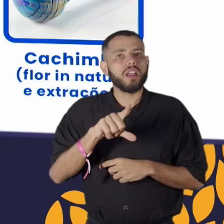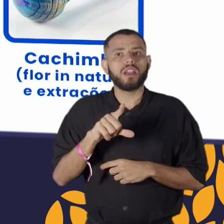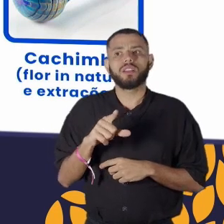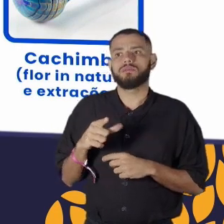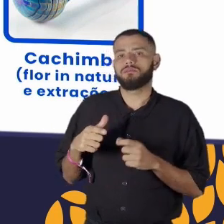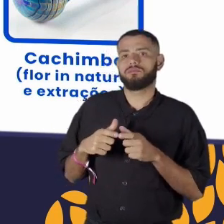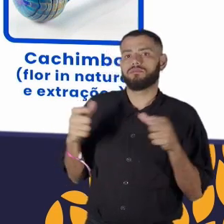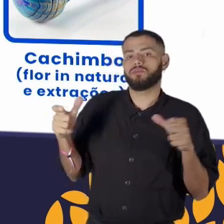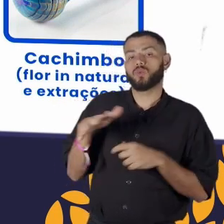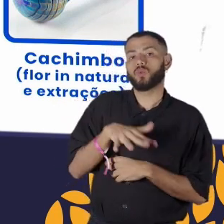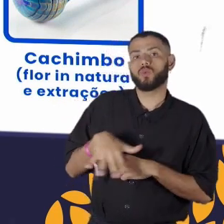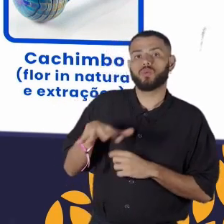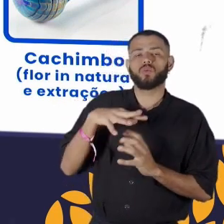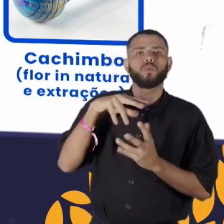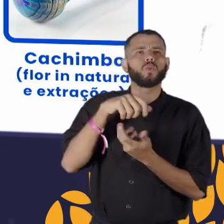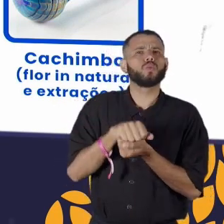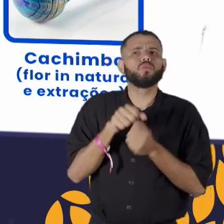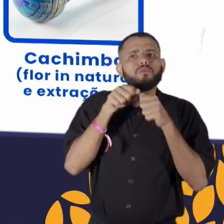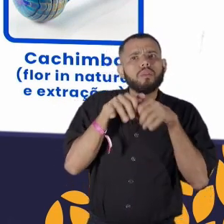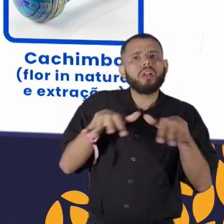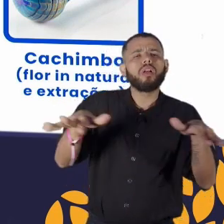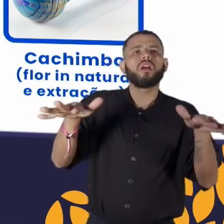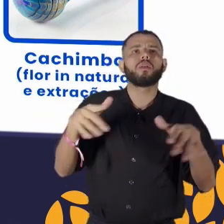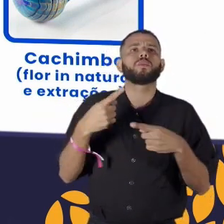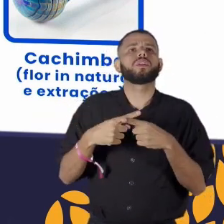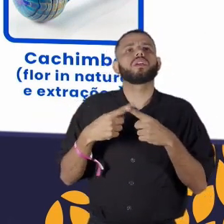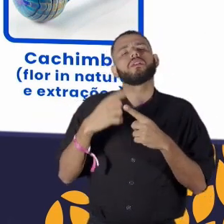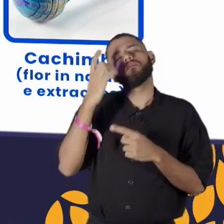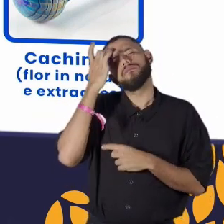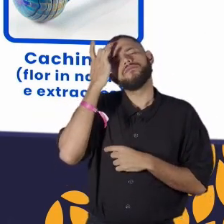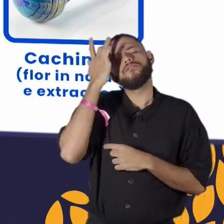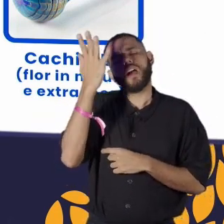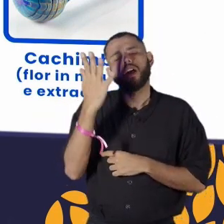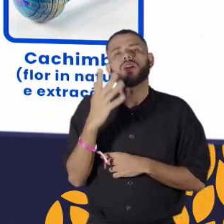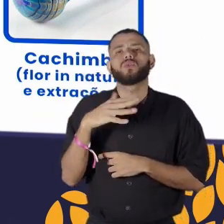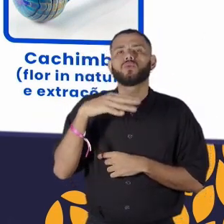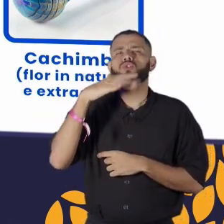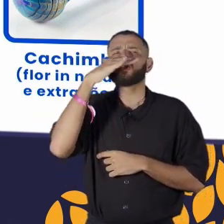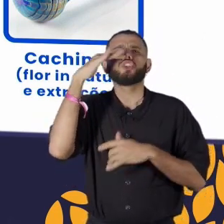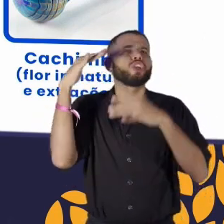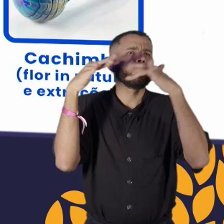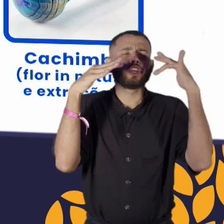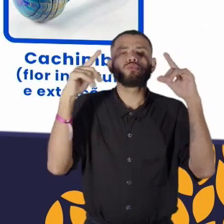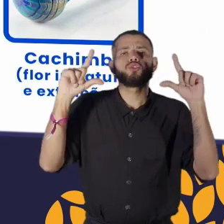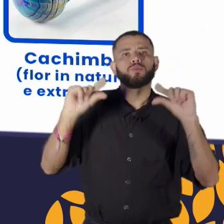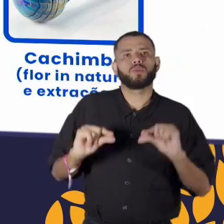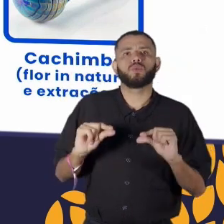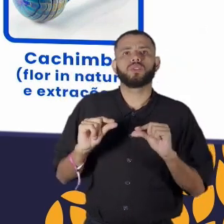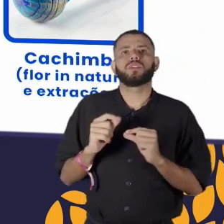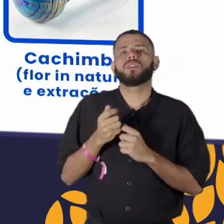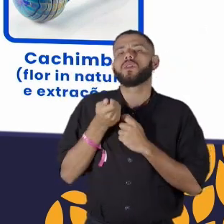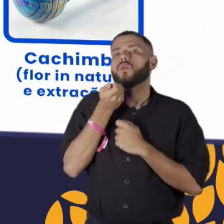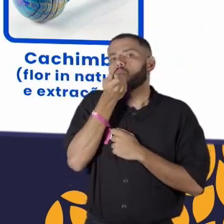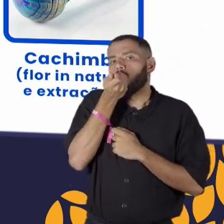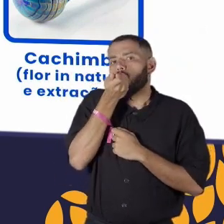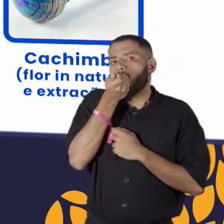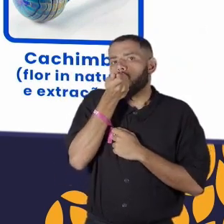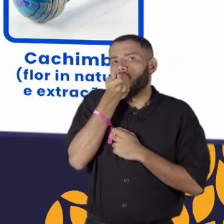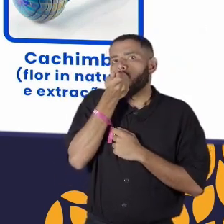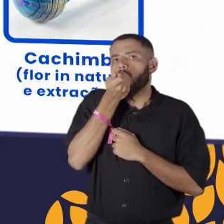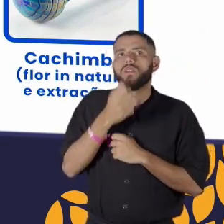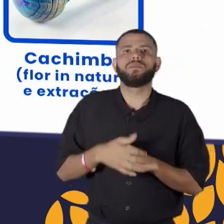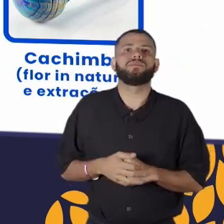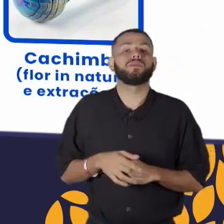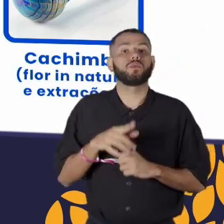mundo, pela praticidade, diminui o cheiro, na forma de cachimbo. Então, tudo isso aqui está entrando